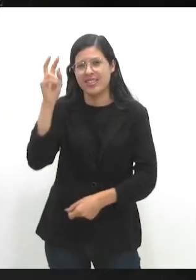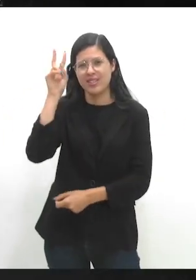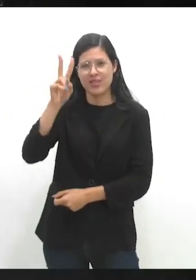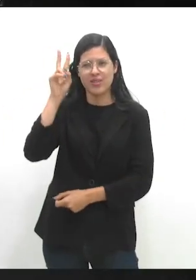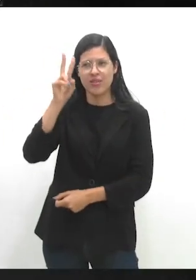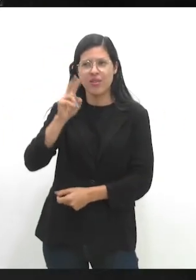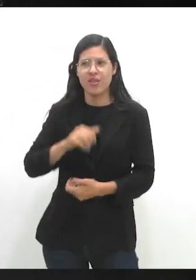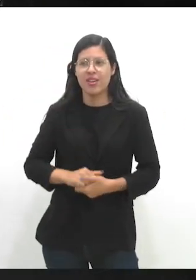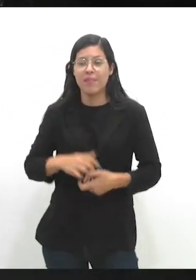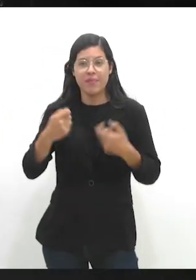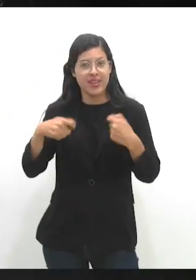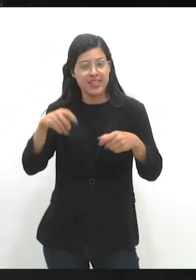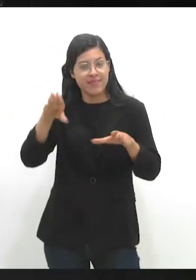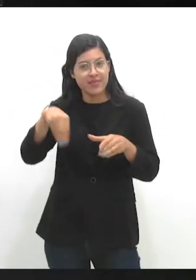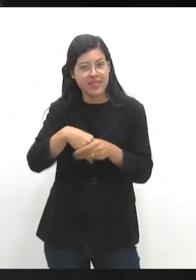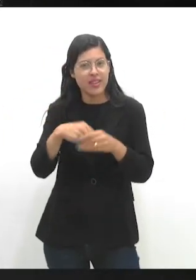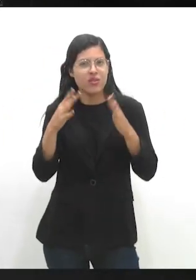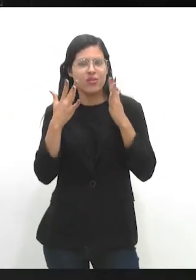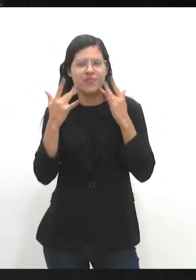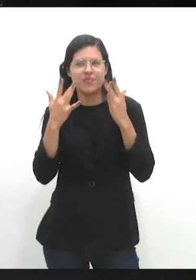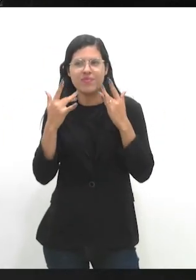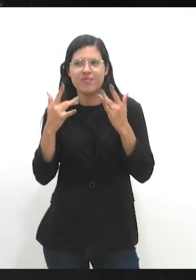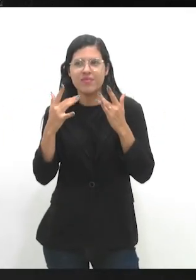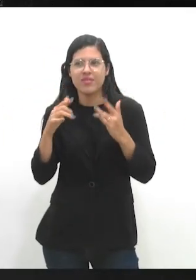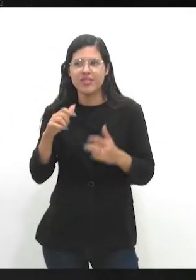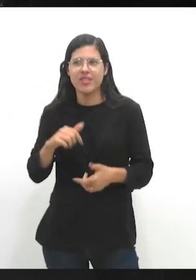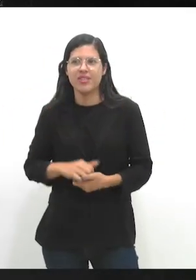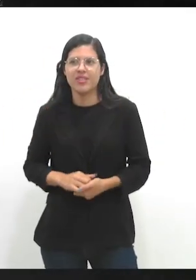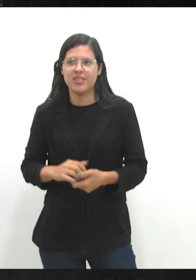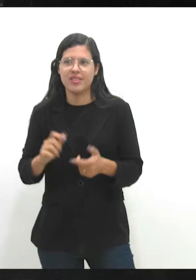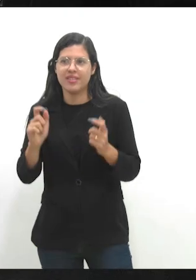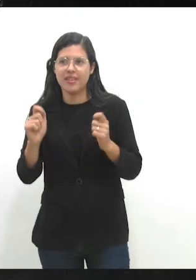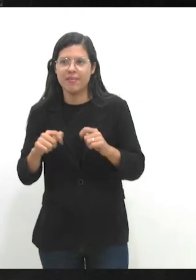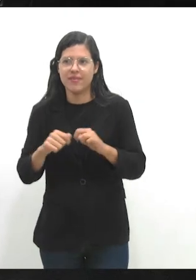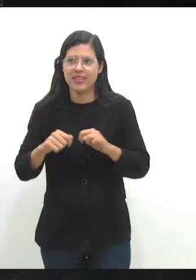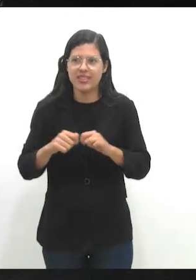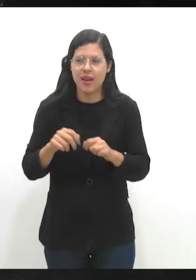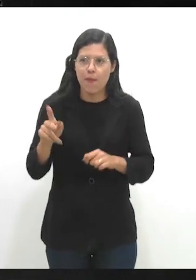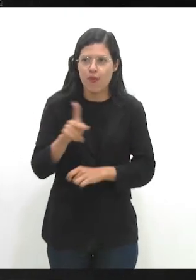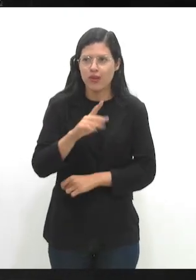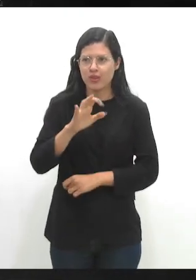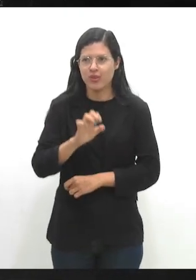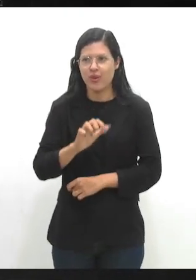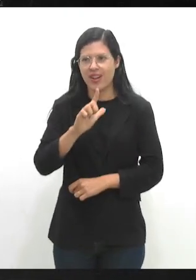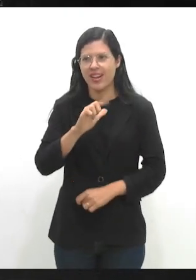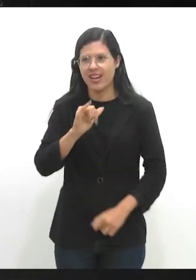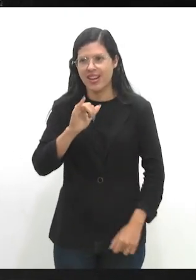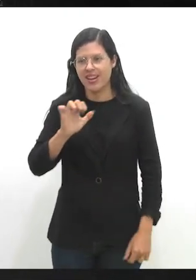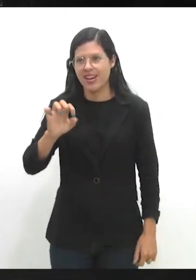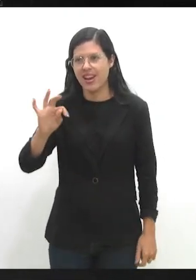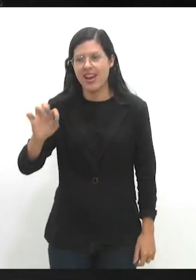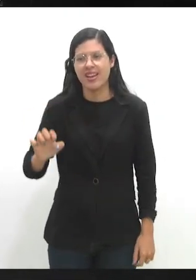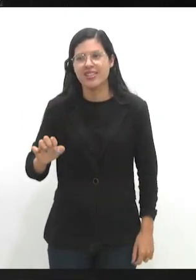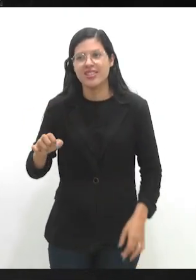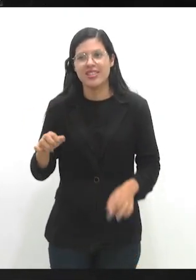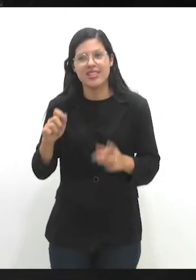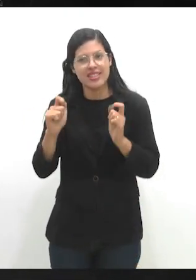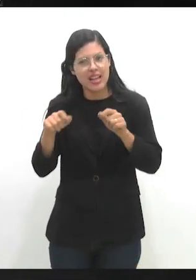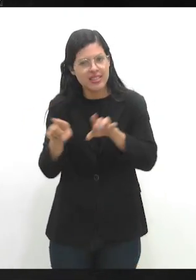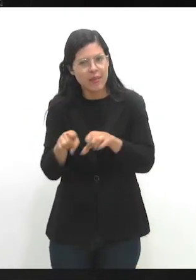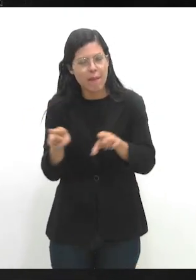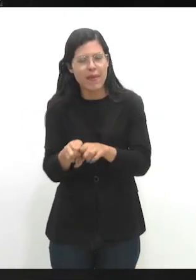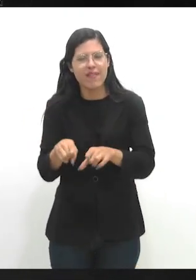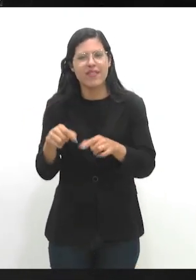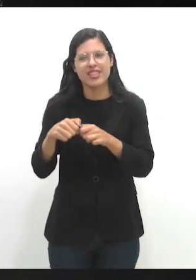Aí, isso tem que estar na peça. Dá para ele fazer a professora Eliette, dá para ele fazer esse garoto assustado de 11 anos, dá